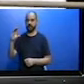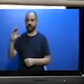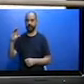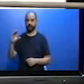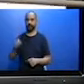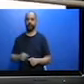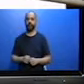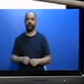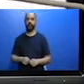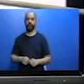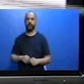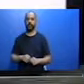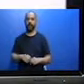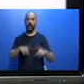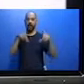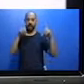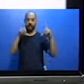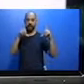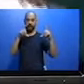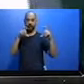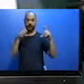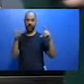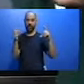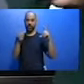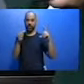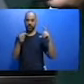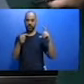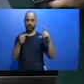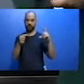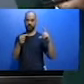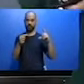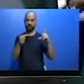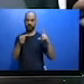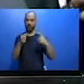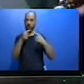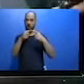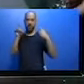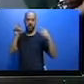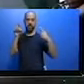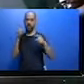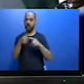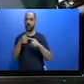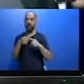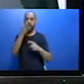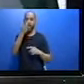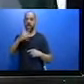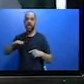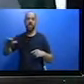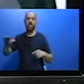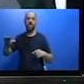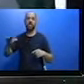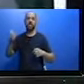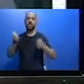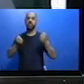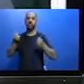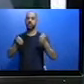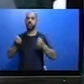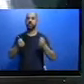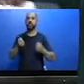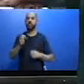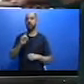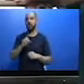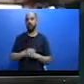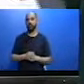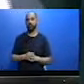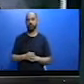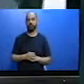adequada porque crianças não dirigem veículos foto do menino e ela tá errada